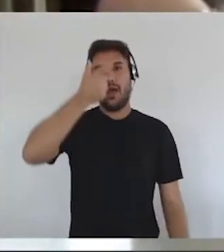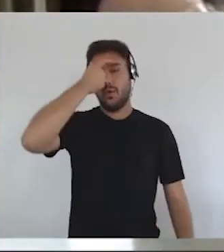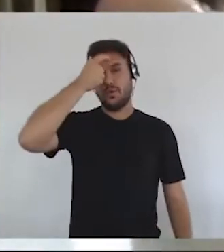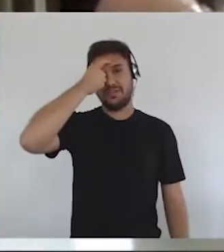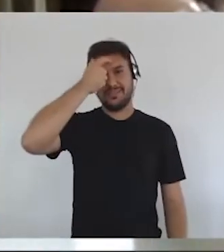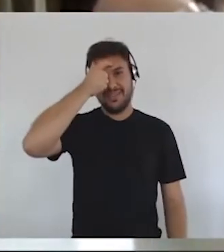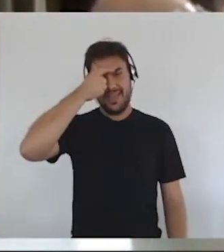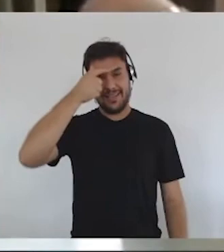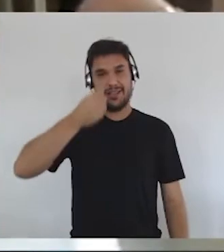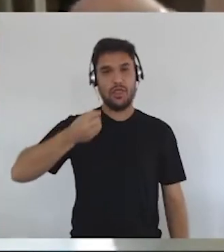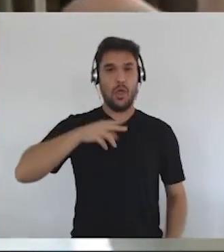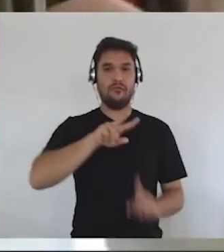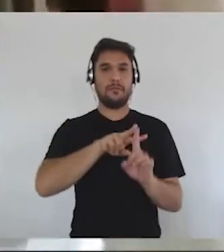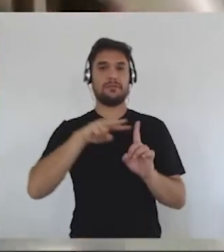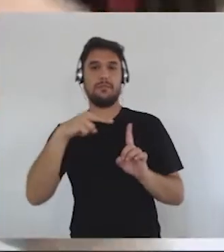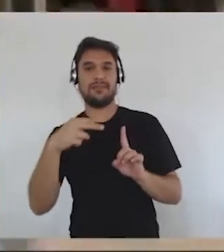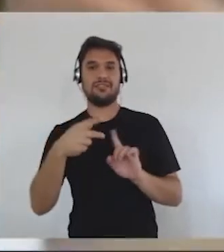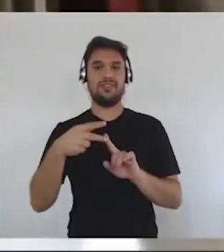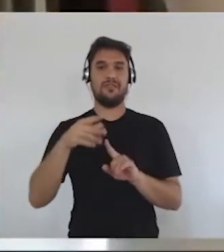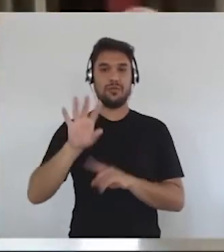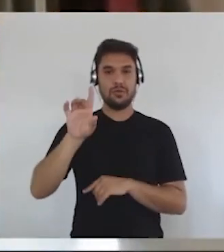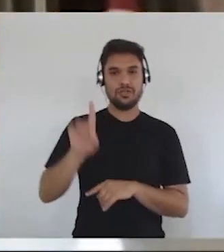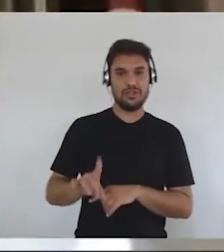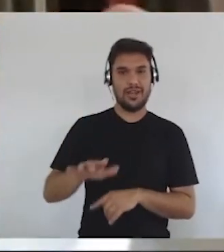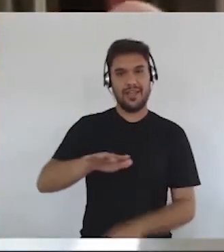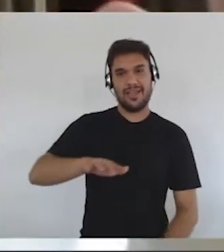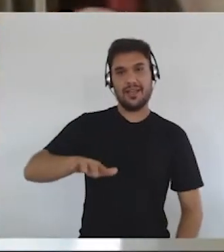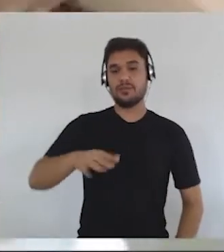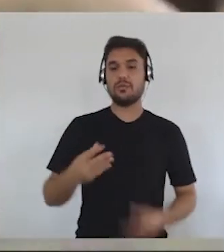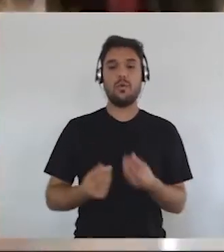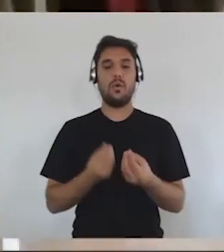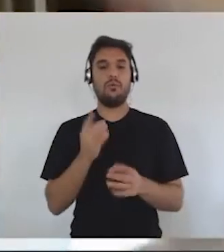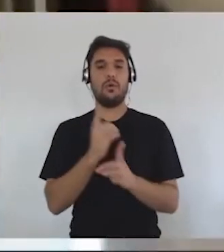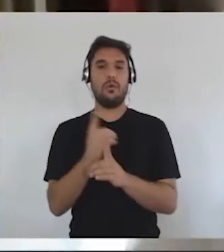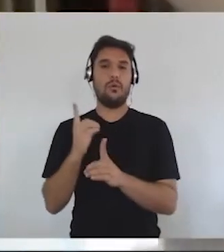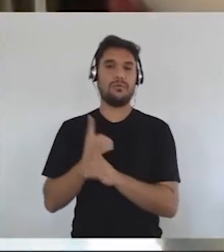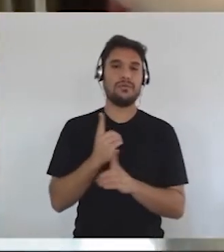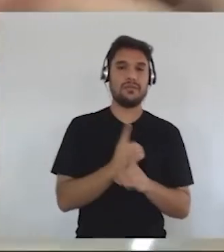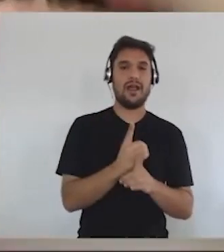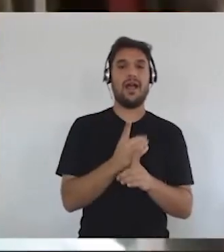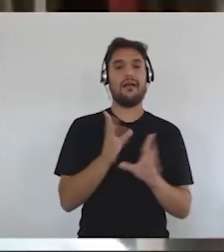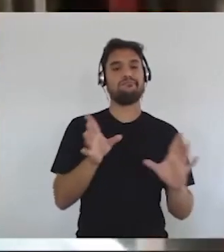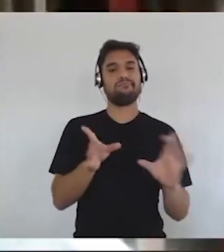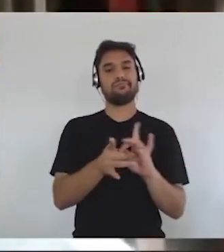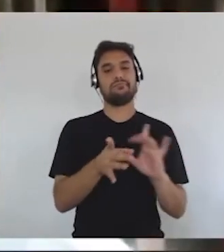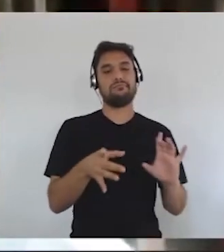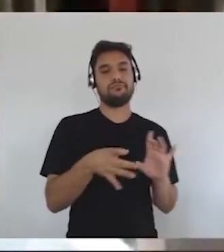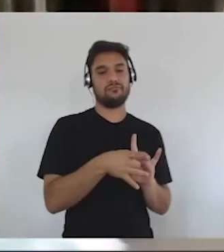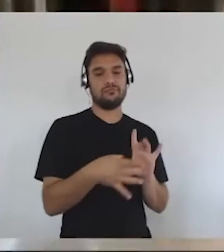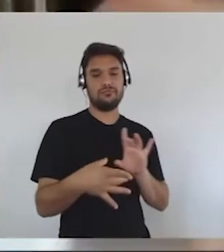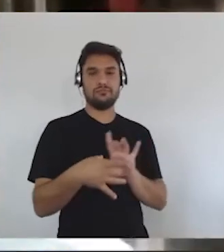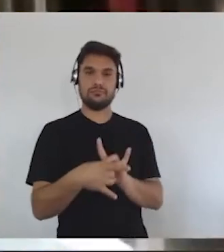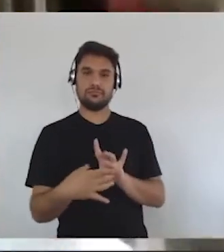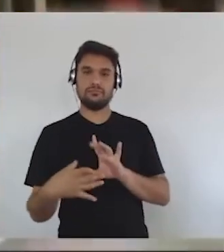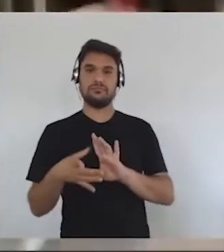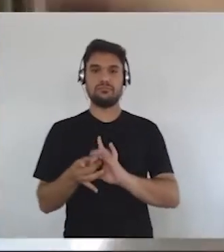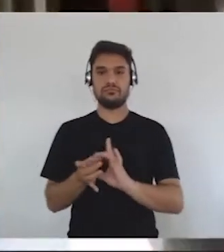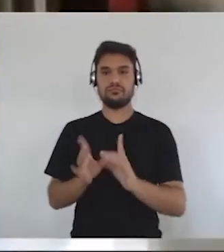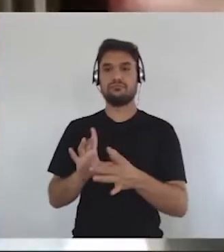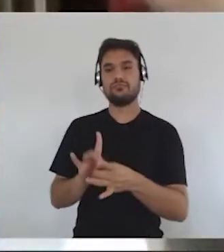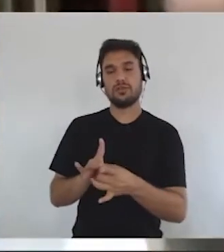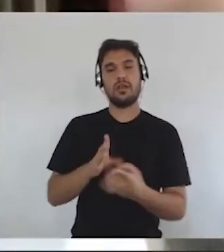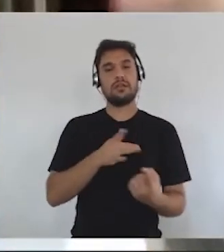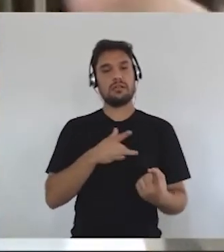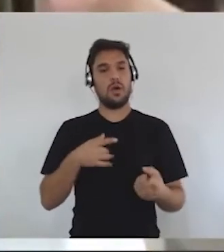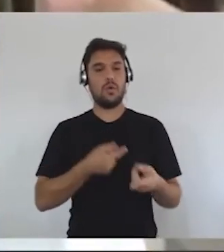nova concepção do direito doravante e como poderão ser encontrados esses pontos de conexão entre diversos estados, cultural,